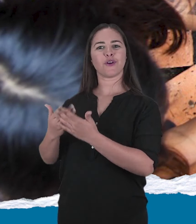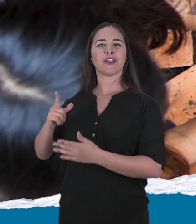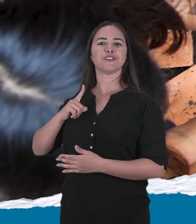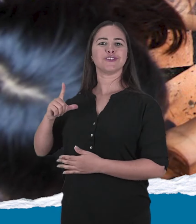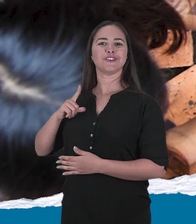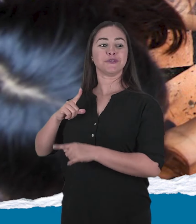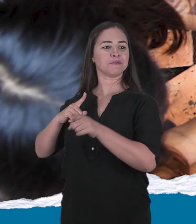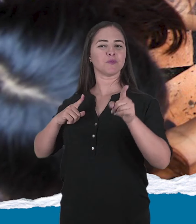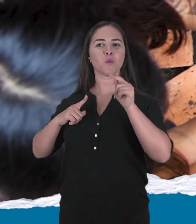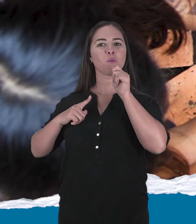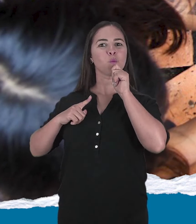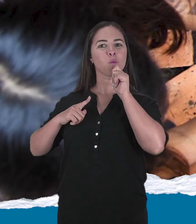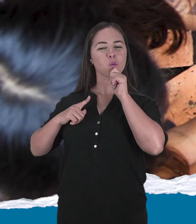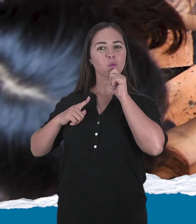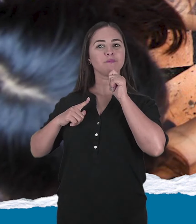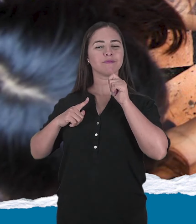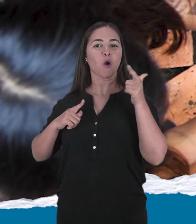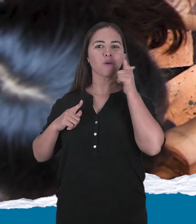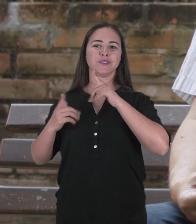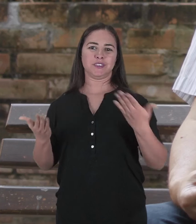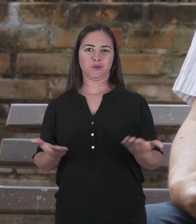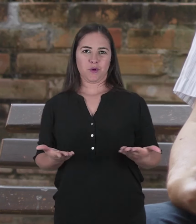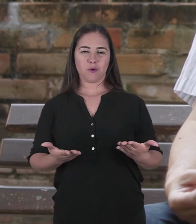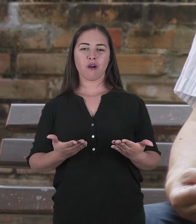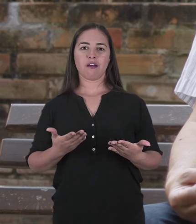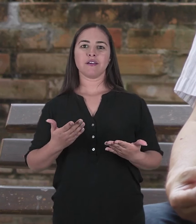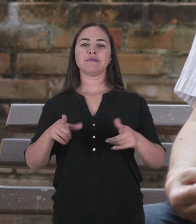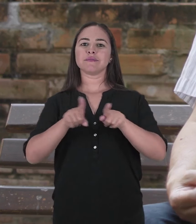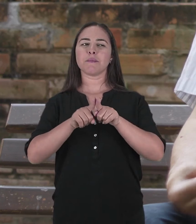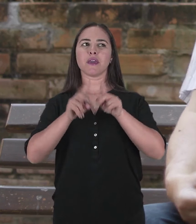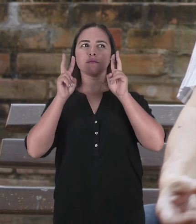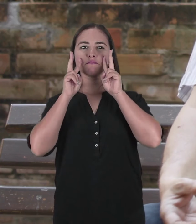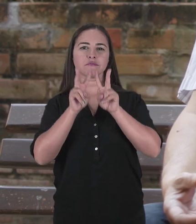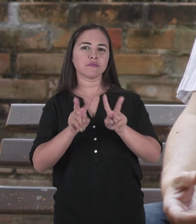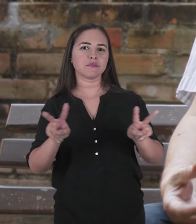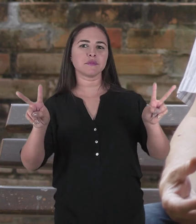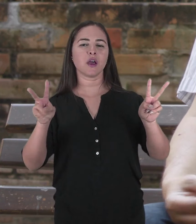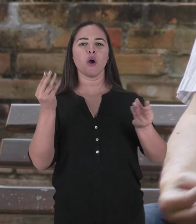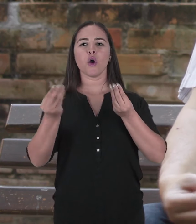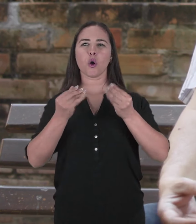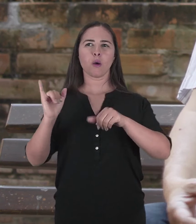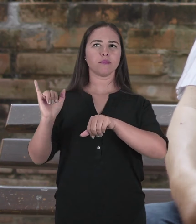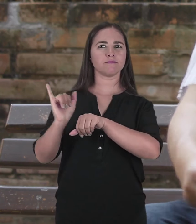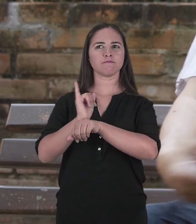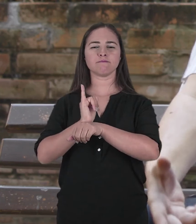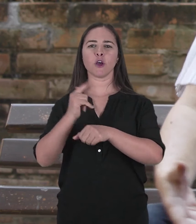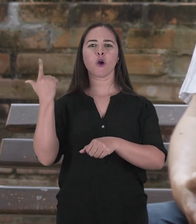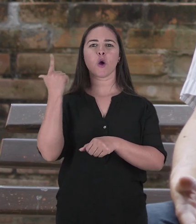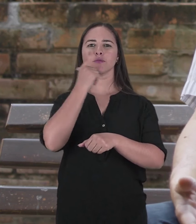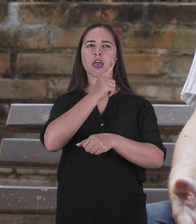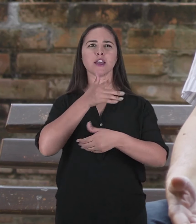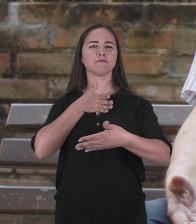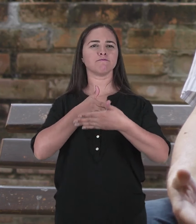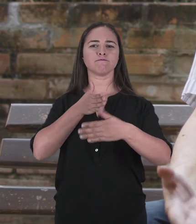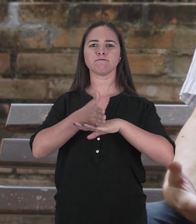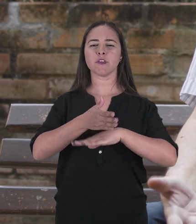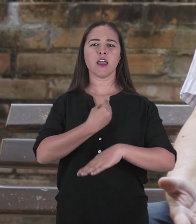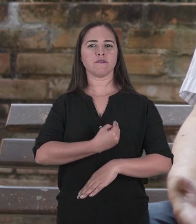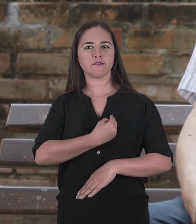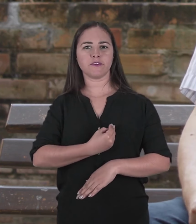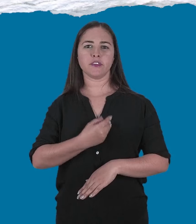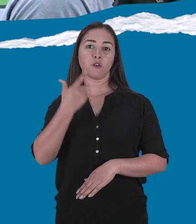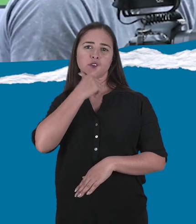né? Sendo que eles trouxeram a sua visão e a sua forma de encarar a vida e de viver lá